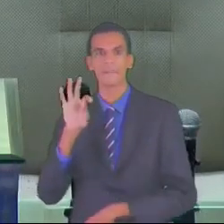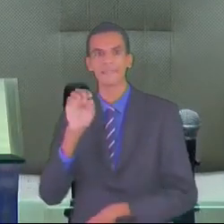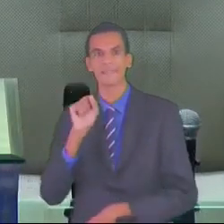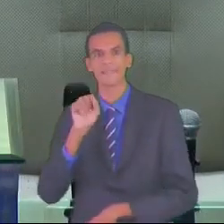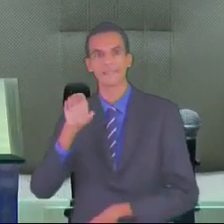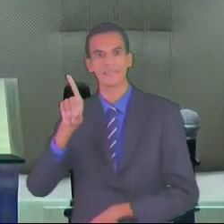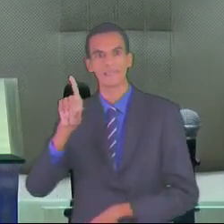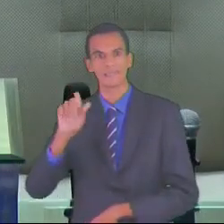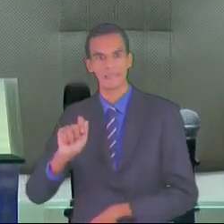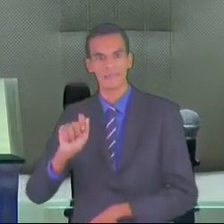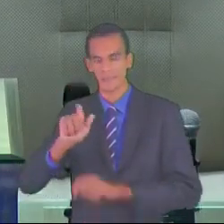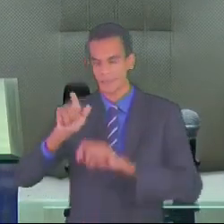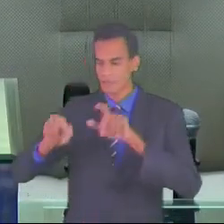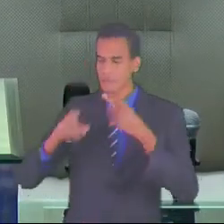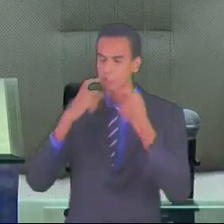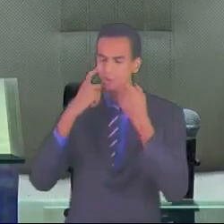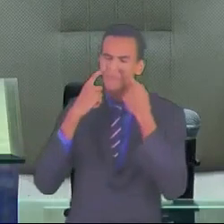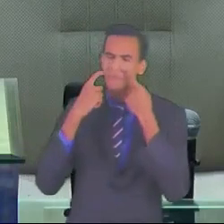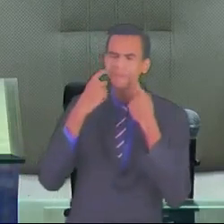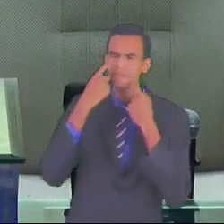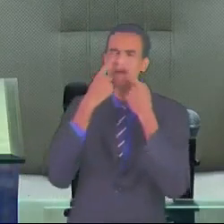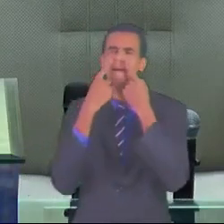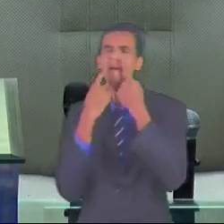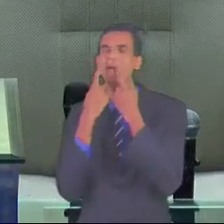Pessoas chorando, se lamentando.